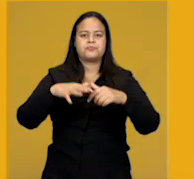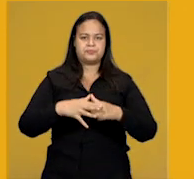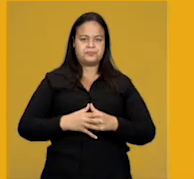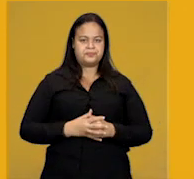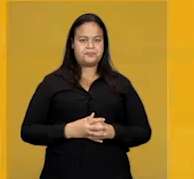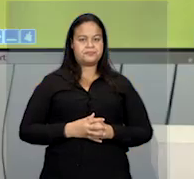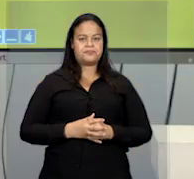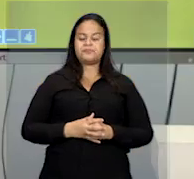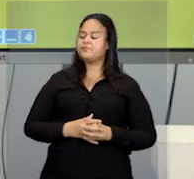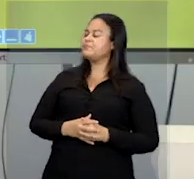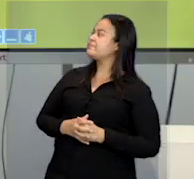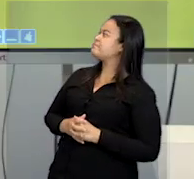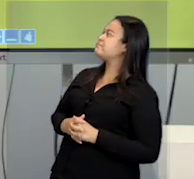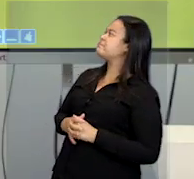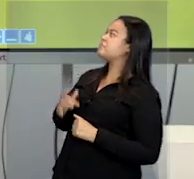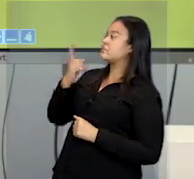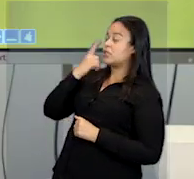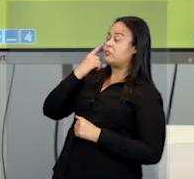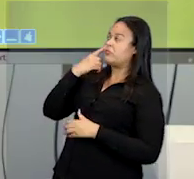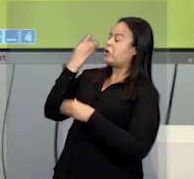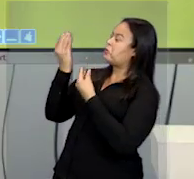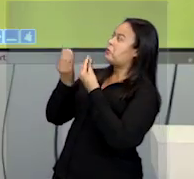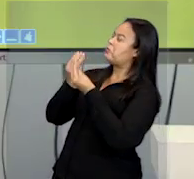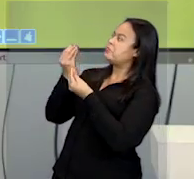Vamos analisar essa reação. Olha,